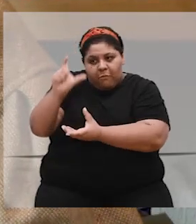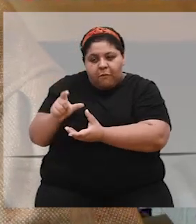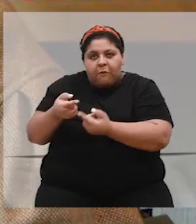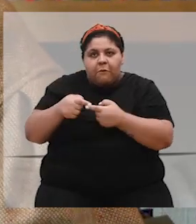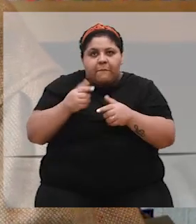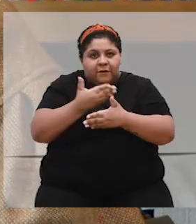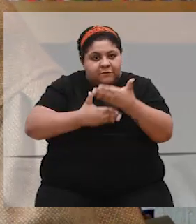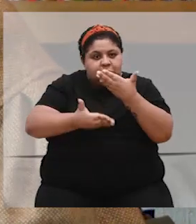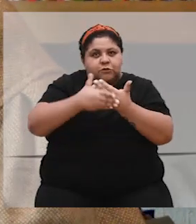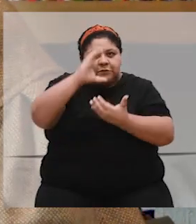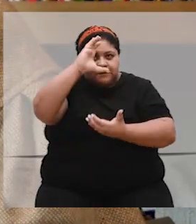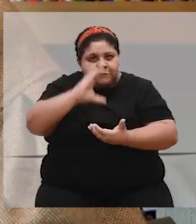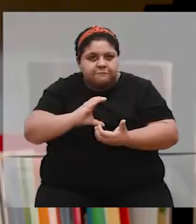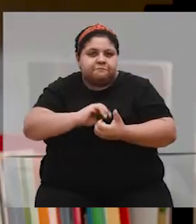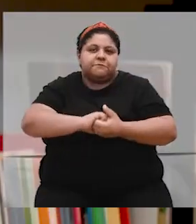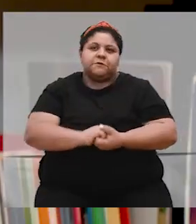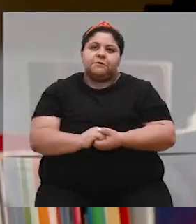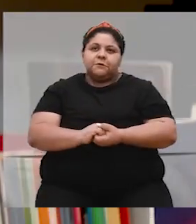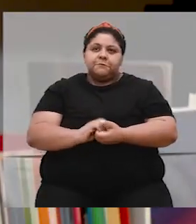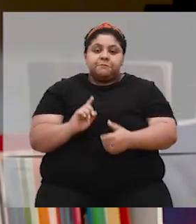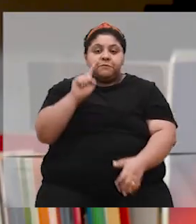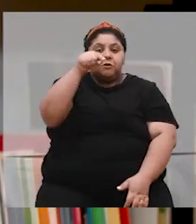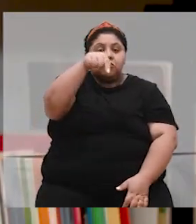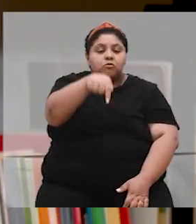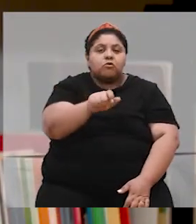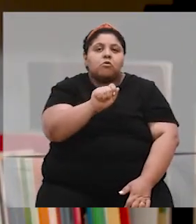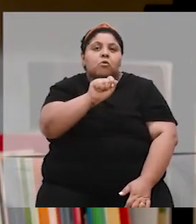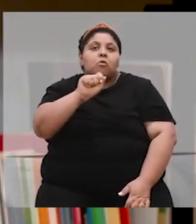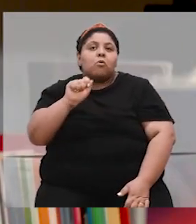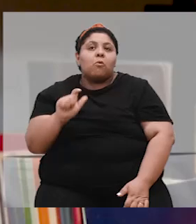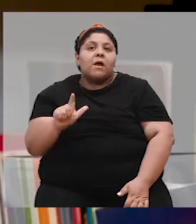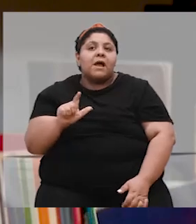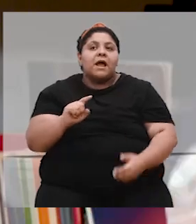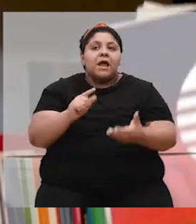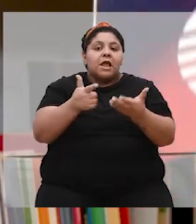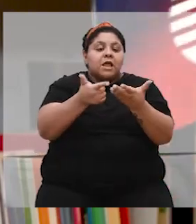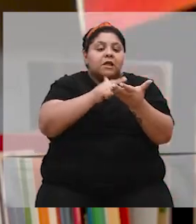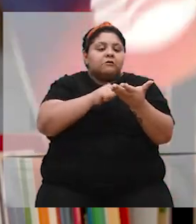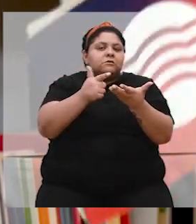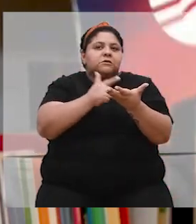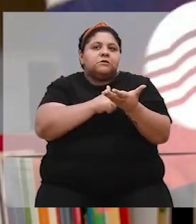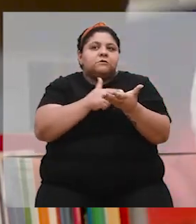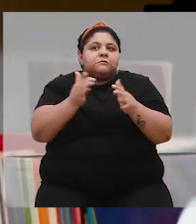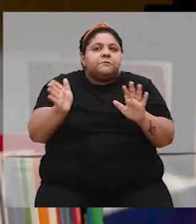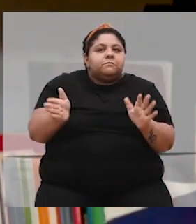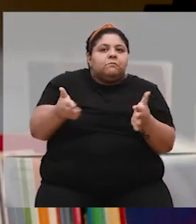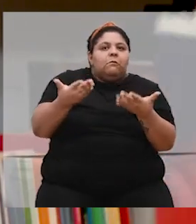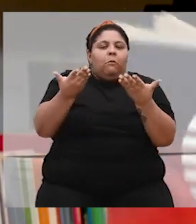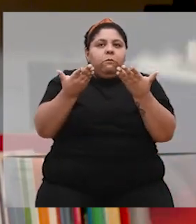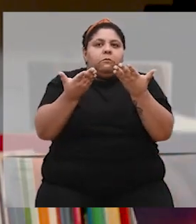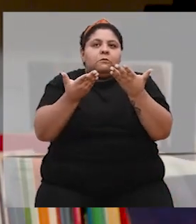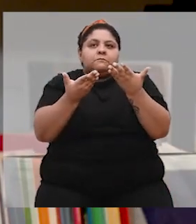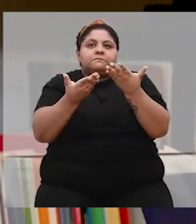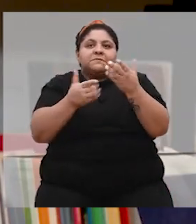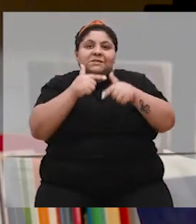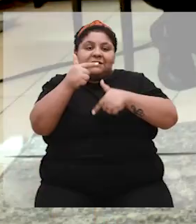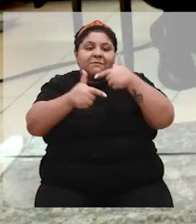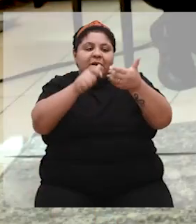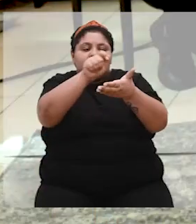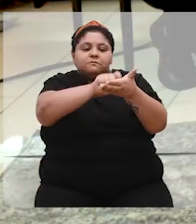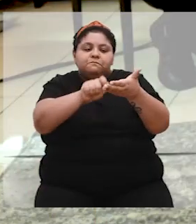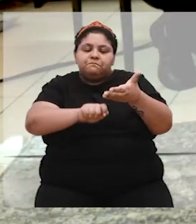mas também para todos os cidadãos. Ana, quais leituras te estimularam a ser